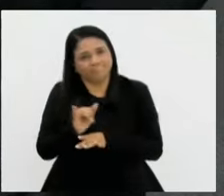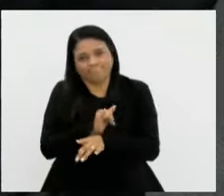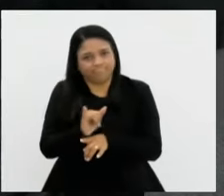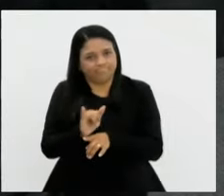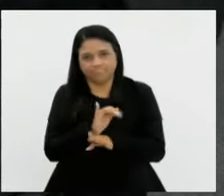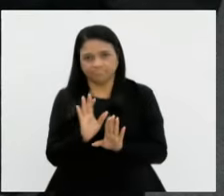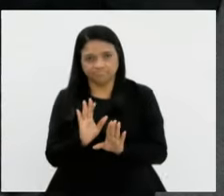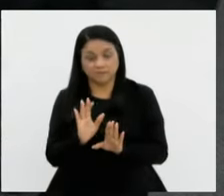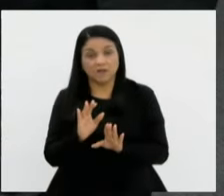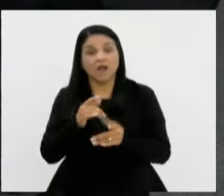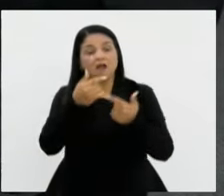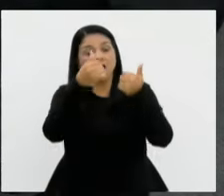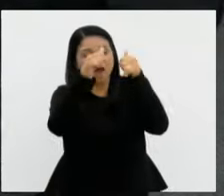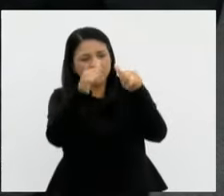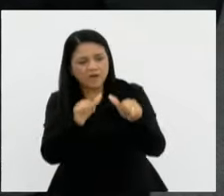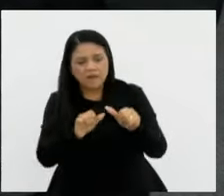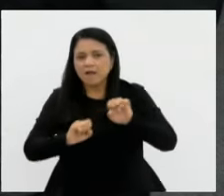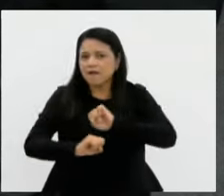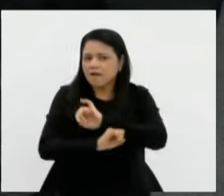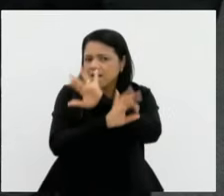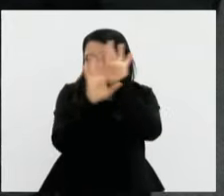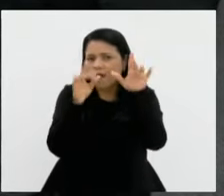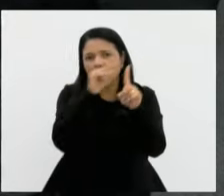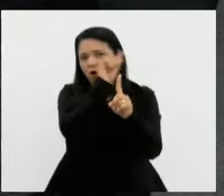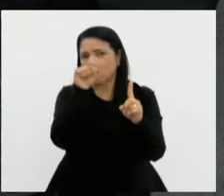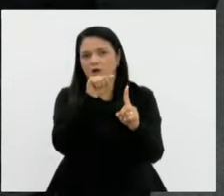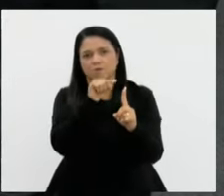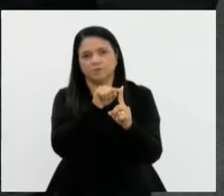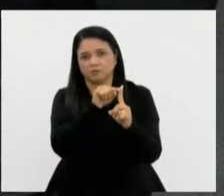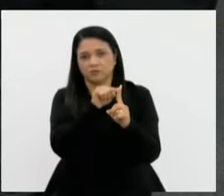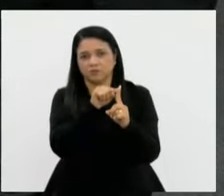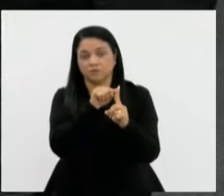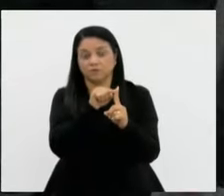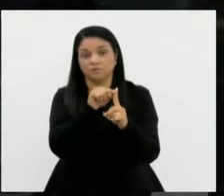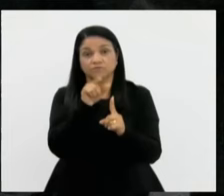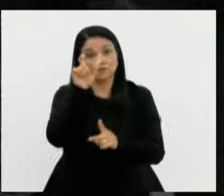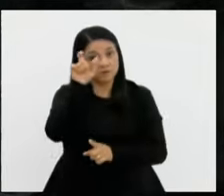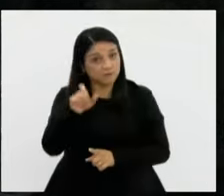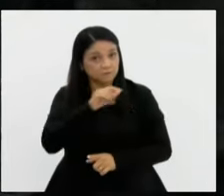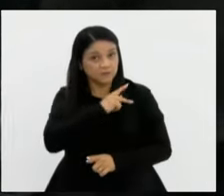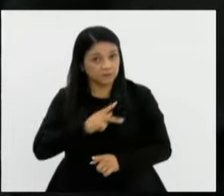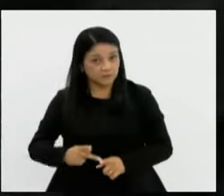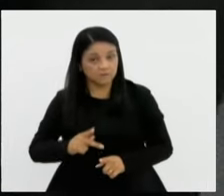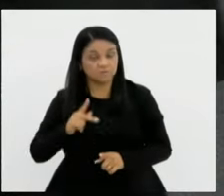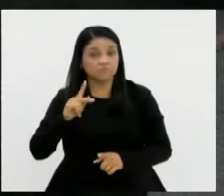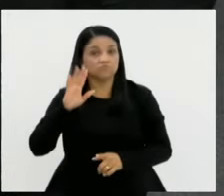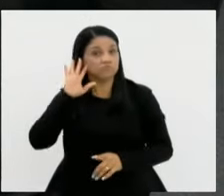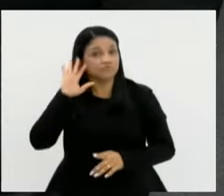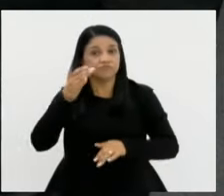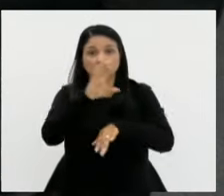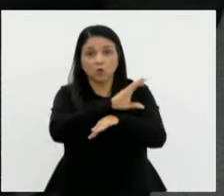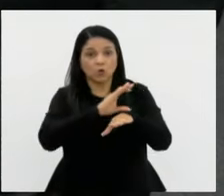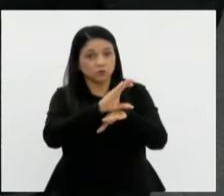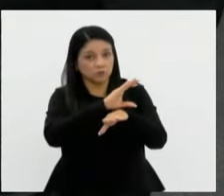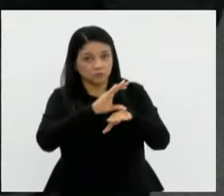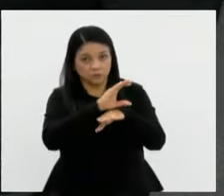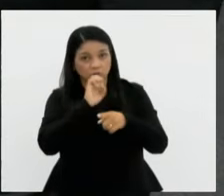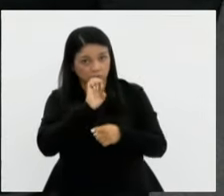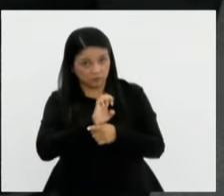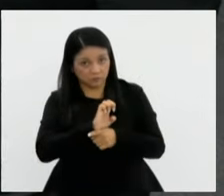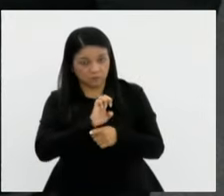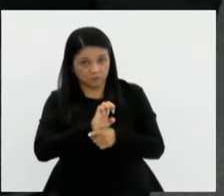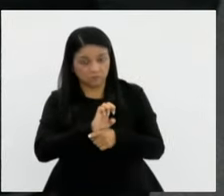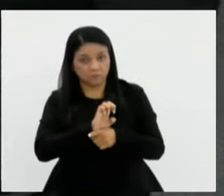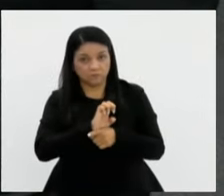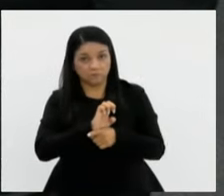não, senão avaliar de forma clara o objetivo. Vossa Excelência determinou que no primeiro dia a Constituição do Estado, já estou terminando a questão de ordem, a